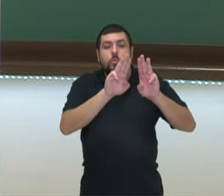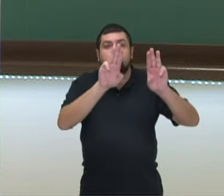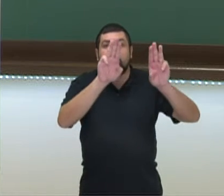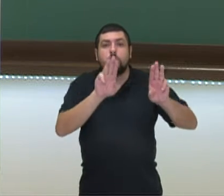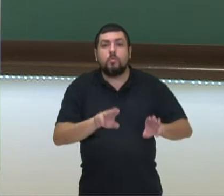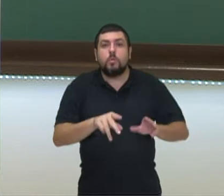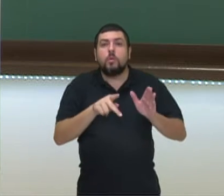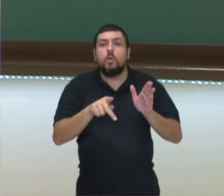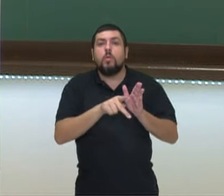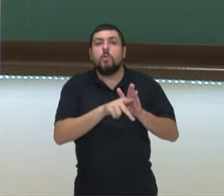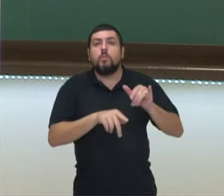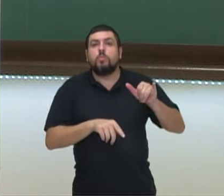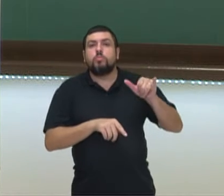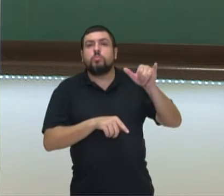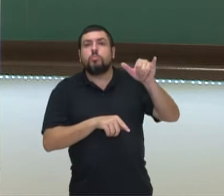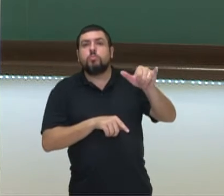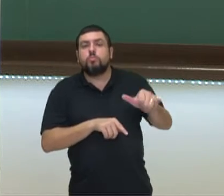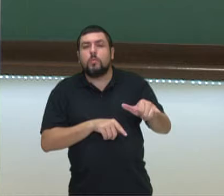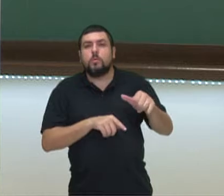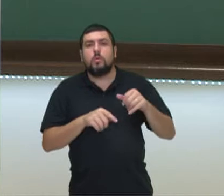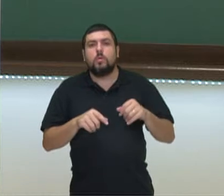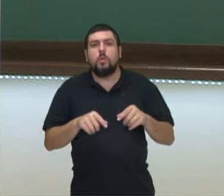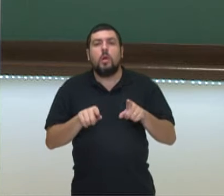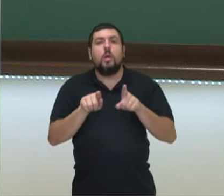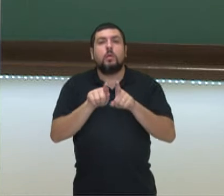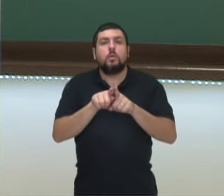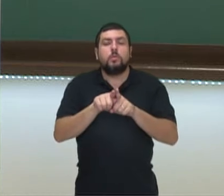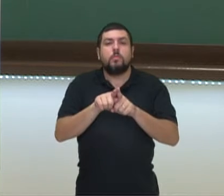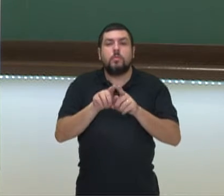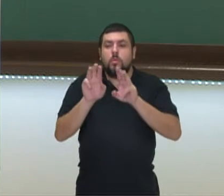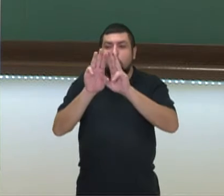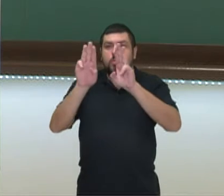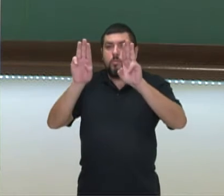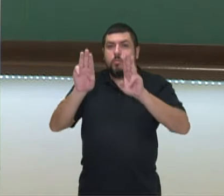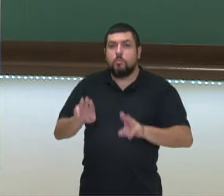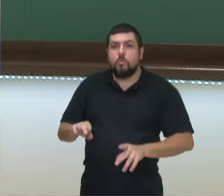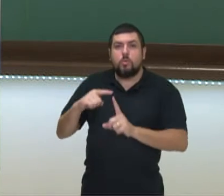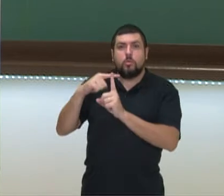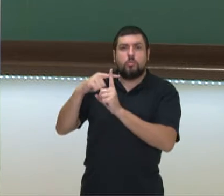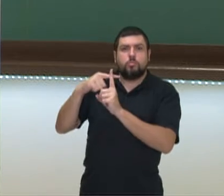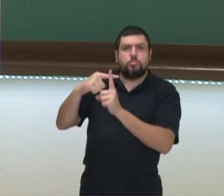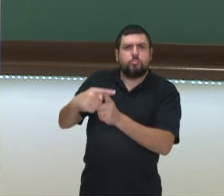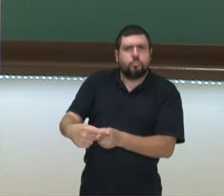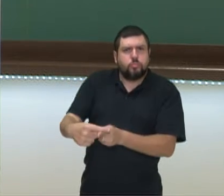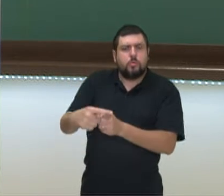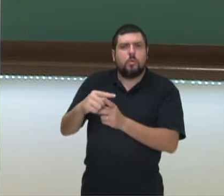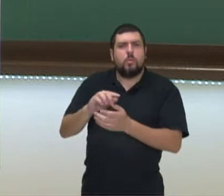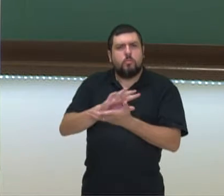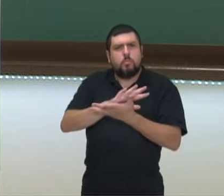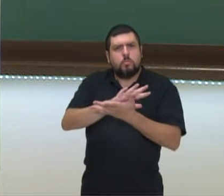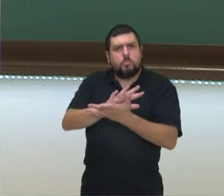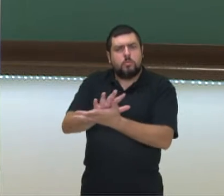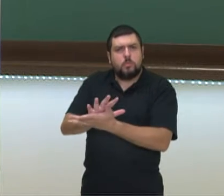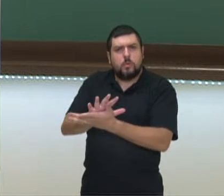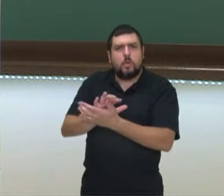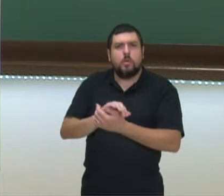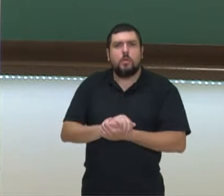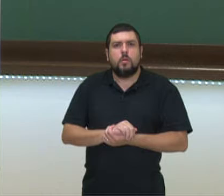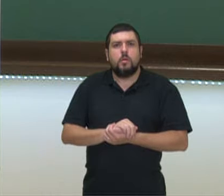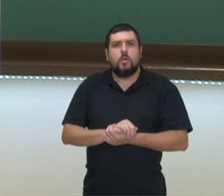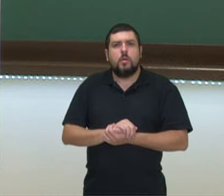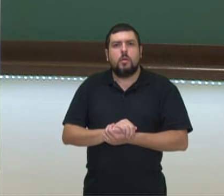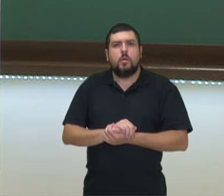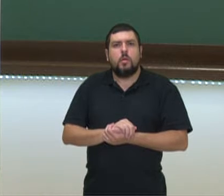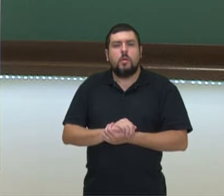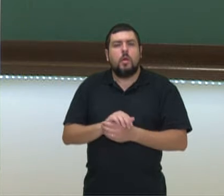Mundial, Museu do Holocausto, Museu Paranaense e tantos outros museus aí no nosso estado. Então, né, quando for